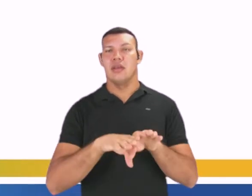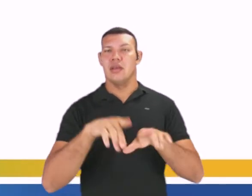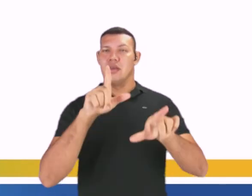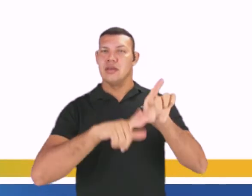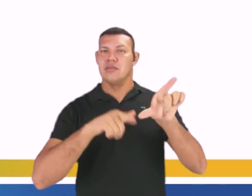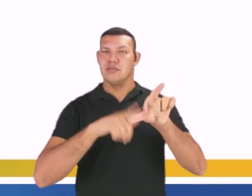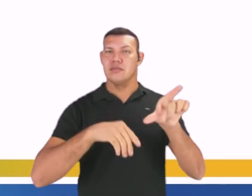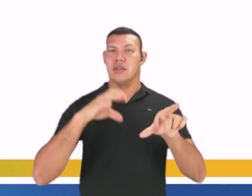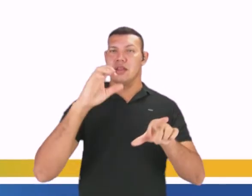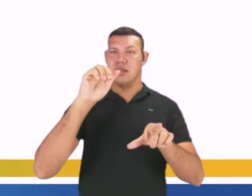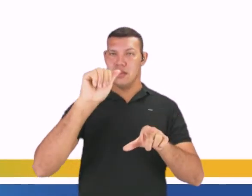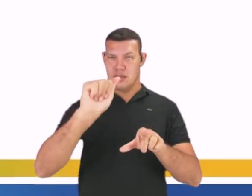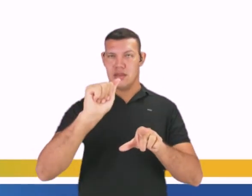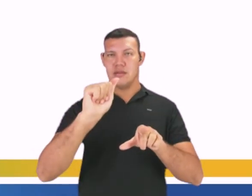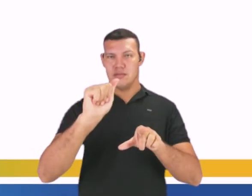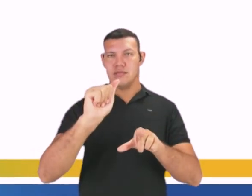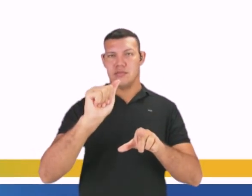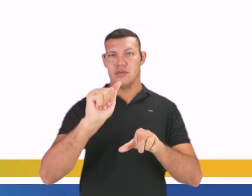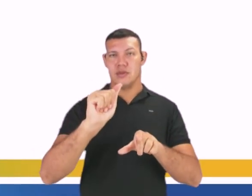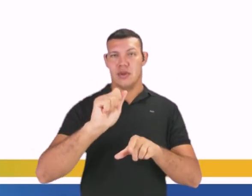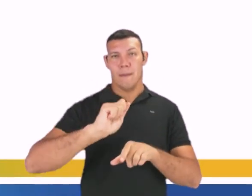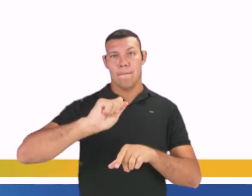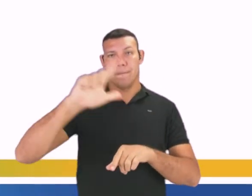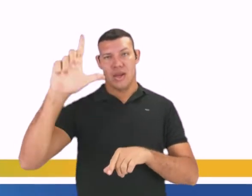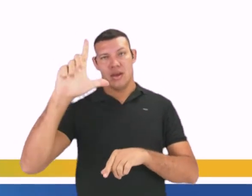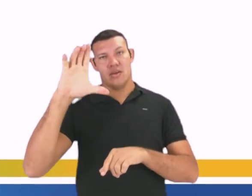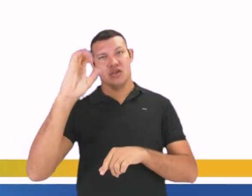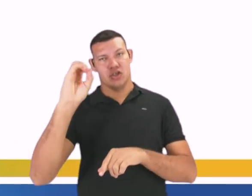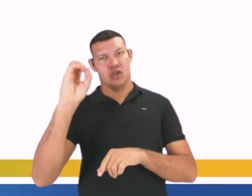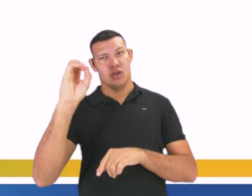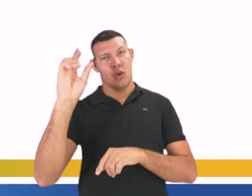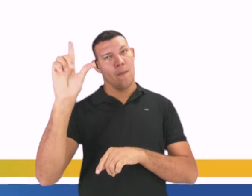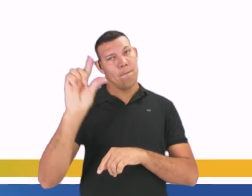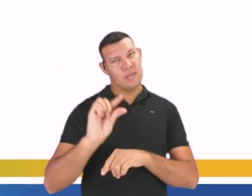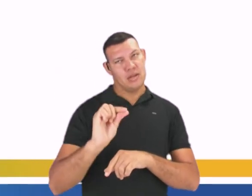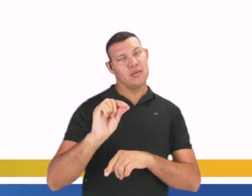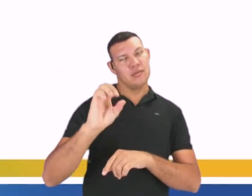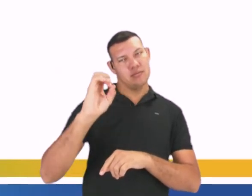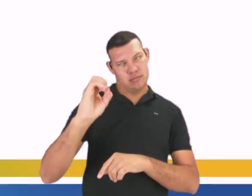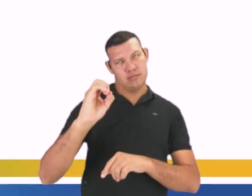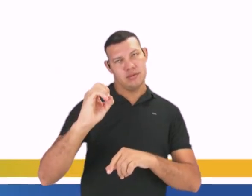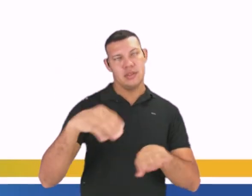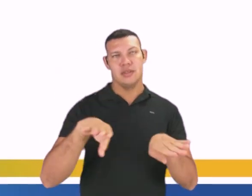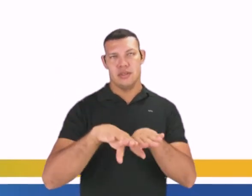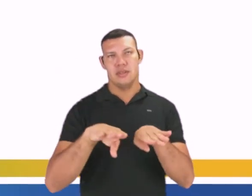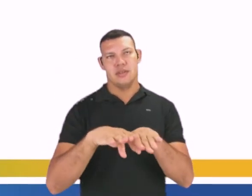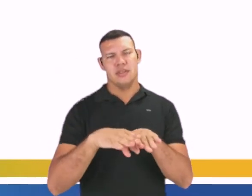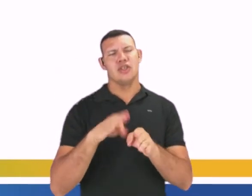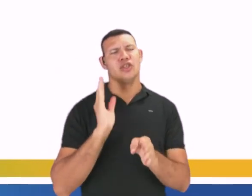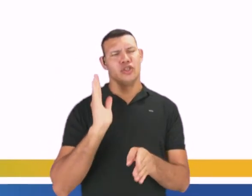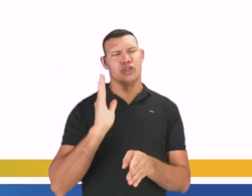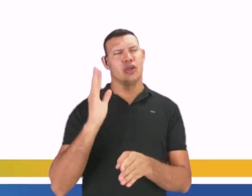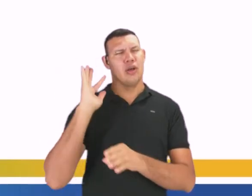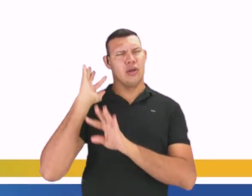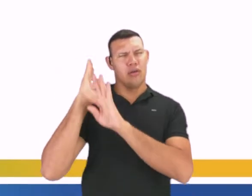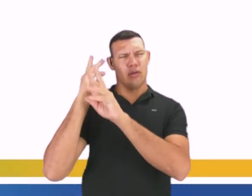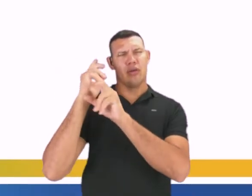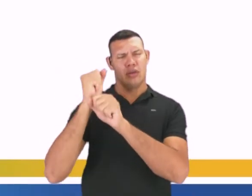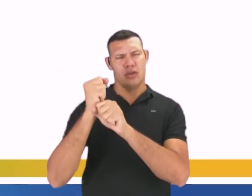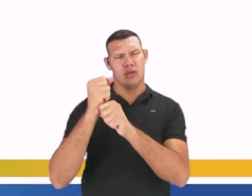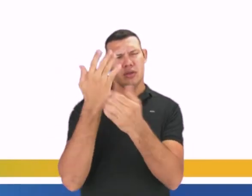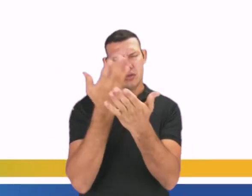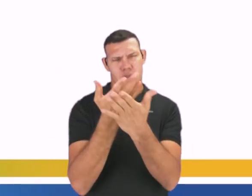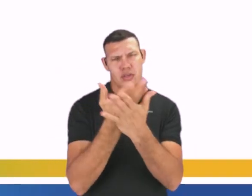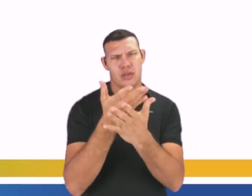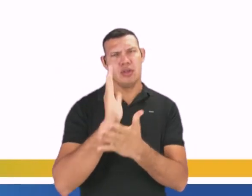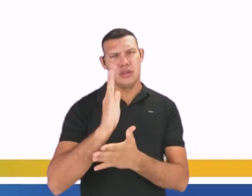maior que zero e menor que zero. Então vocês percebam que esse estudo já foi feito também em aulas anteriores, que a gente está retomando